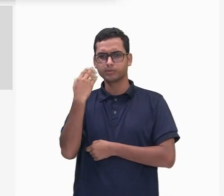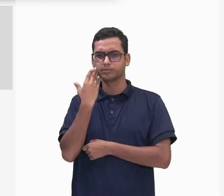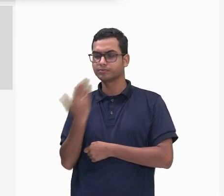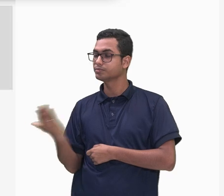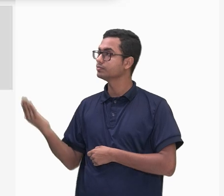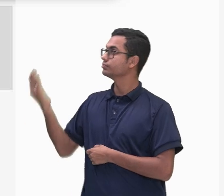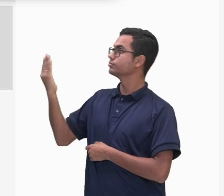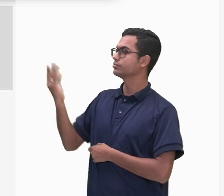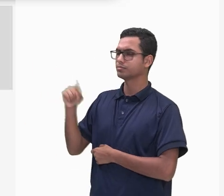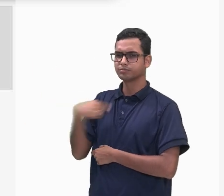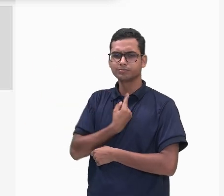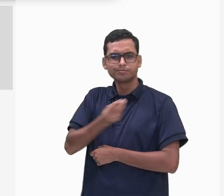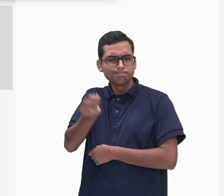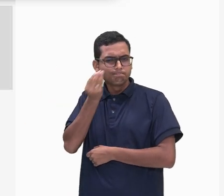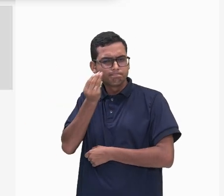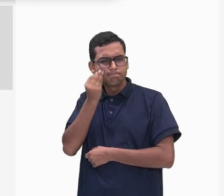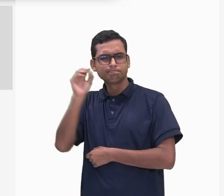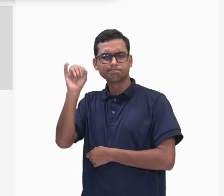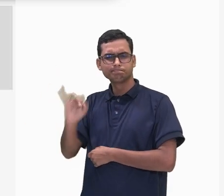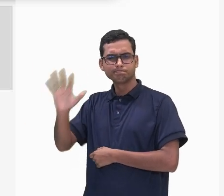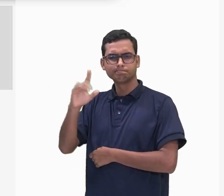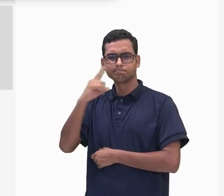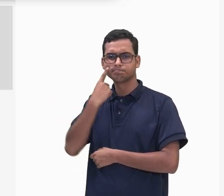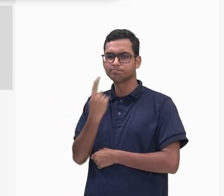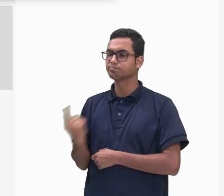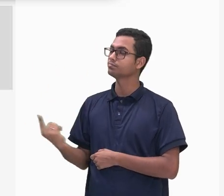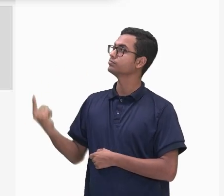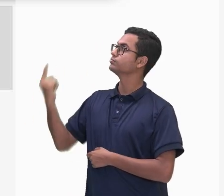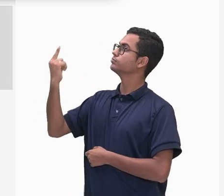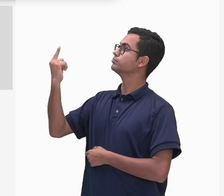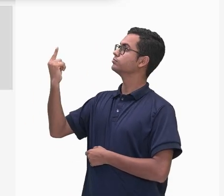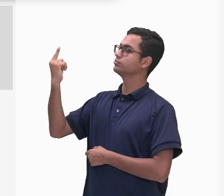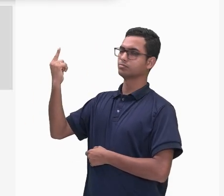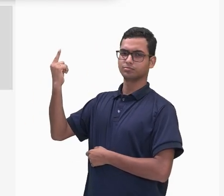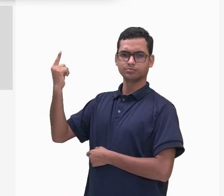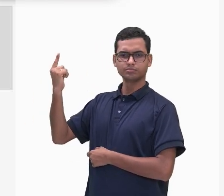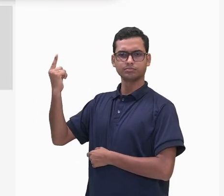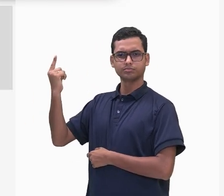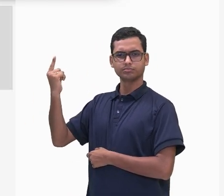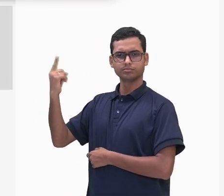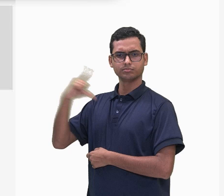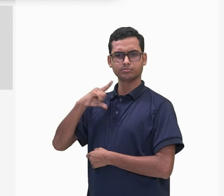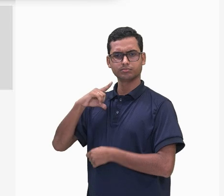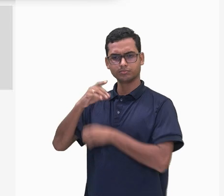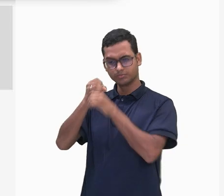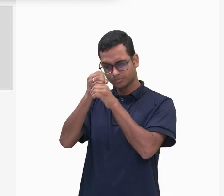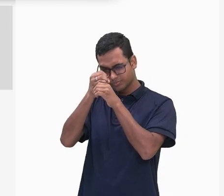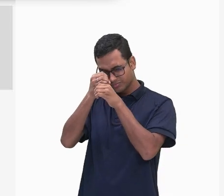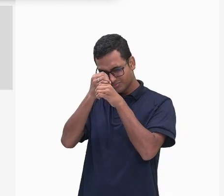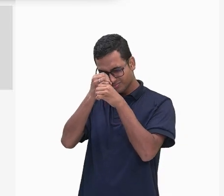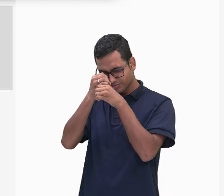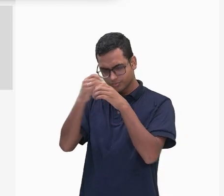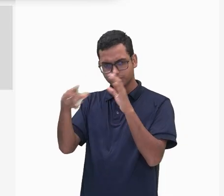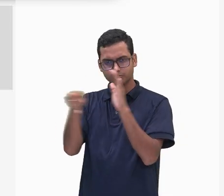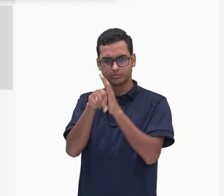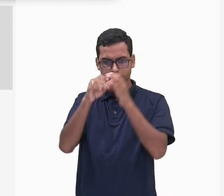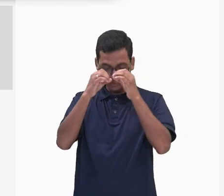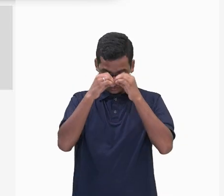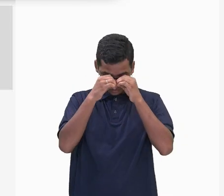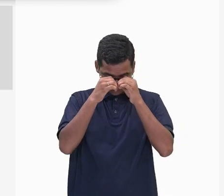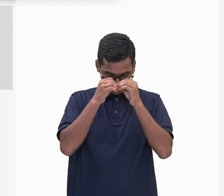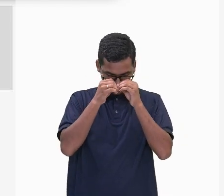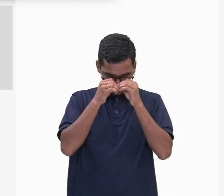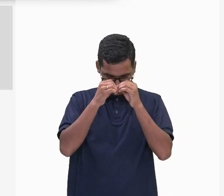fazer uma observação. Olha só, a gente observa lá no fundo da imagem um microscópio. Né? E esse microscópio